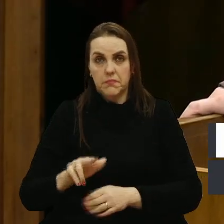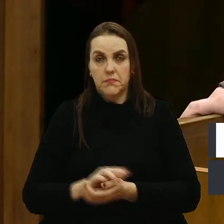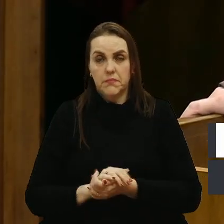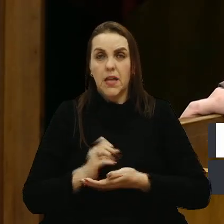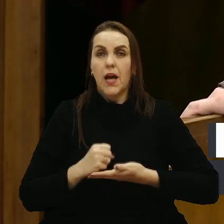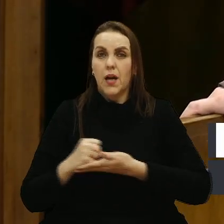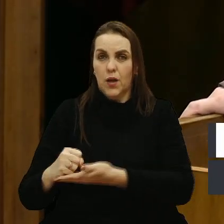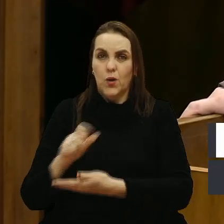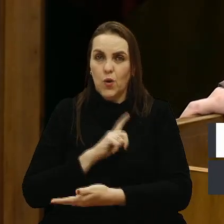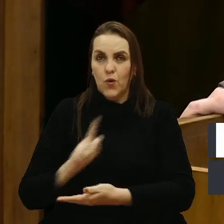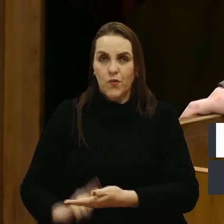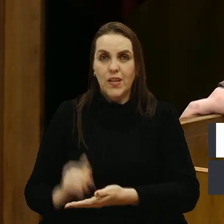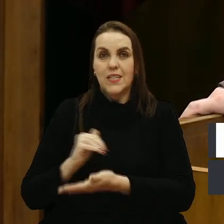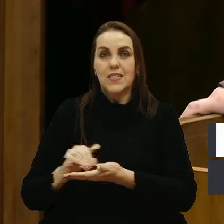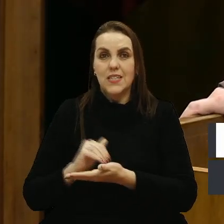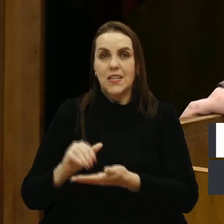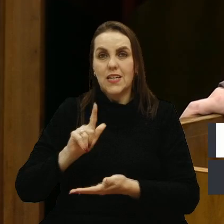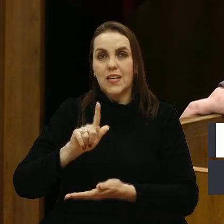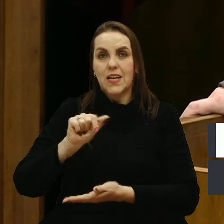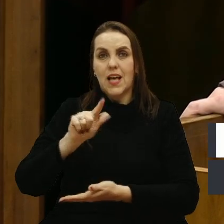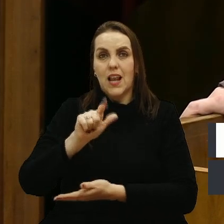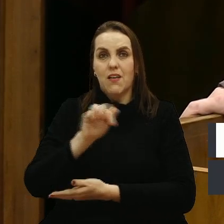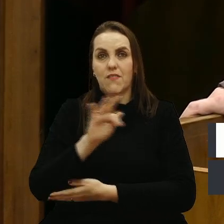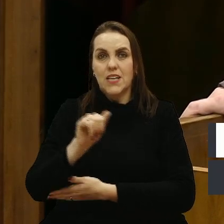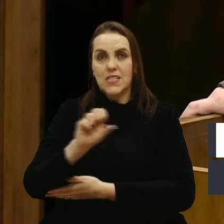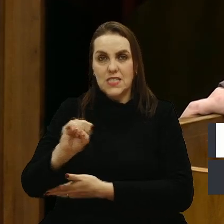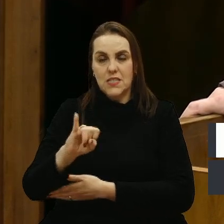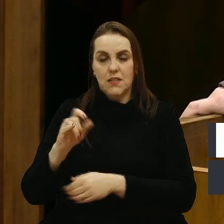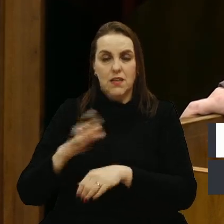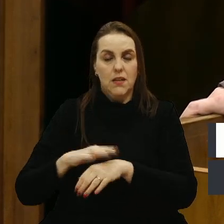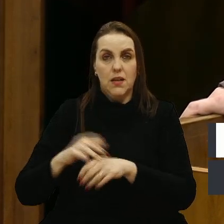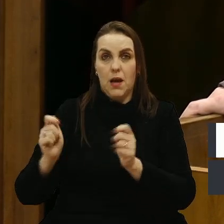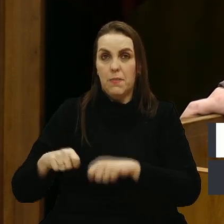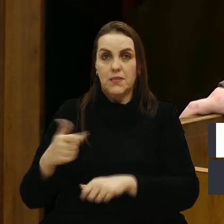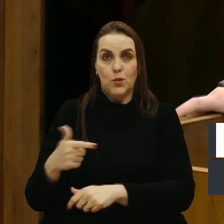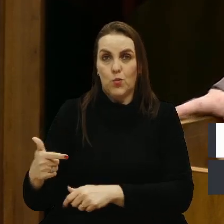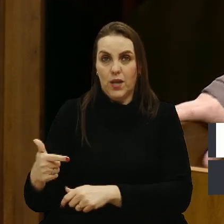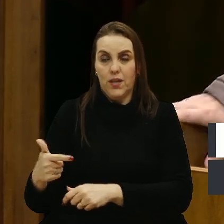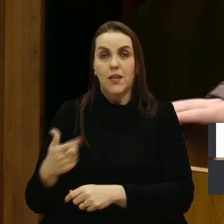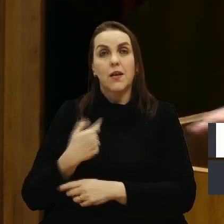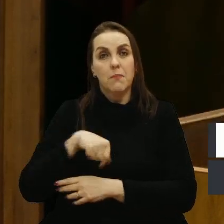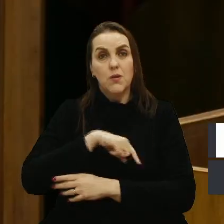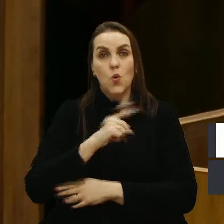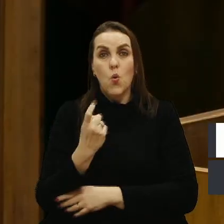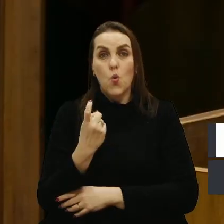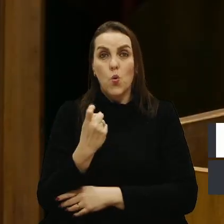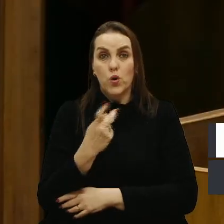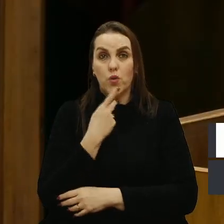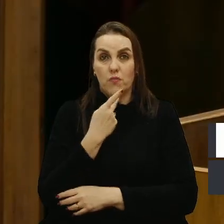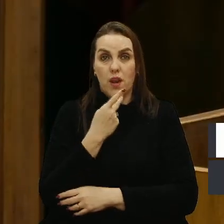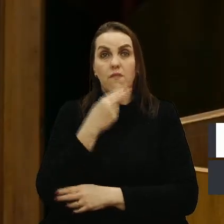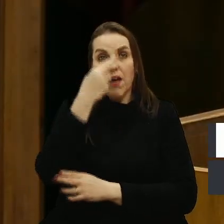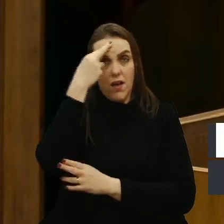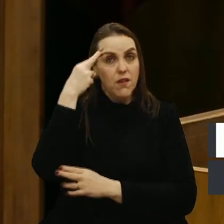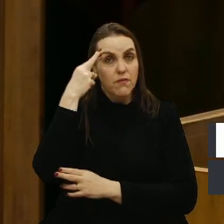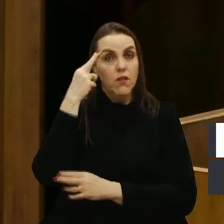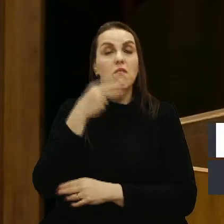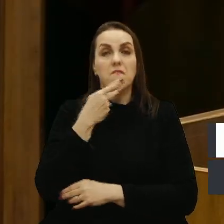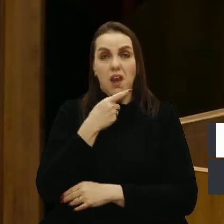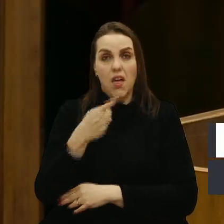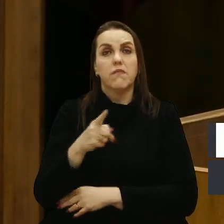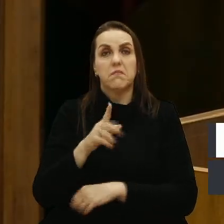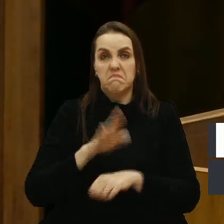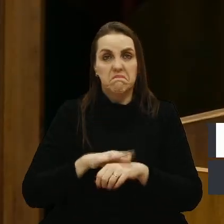falasse que o secretário Galafassi era incompetente. Mas o único que falava era o vereador Rafael Bueno. Esse falava mesmo que era